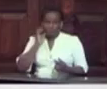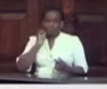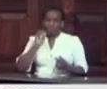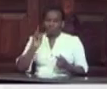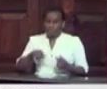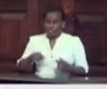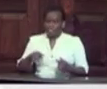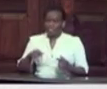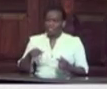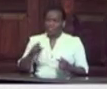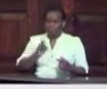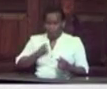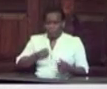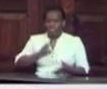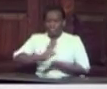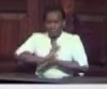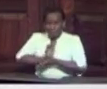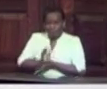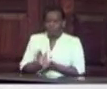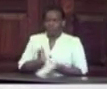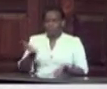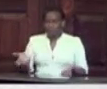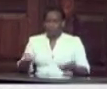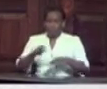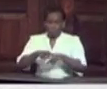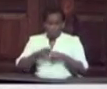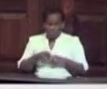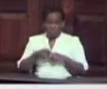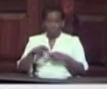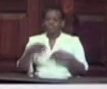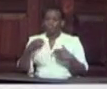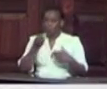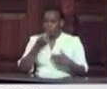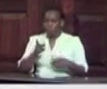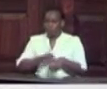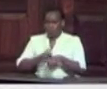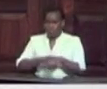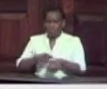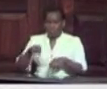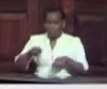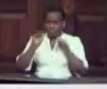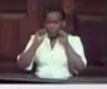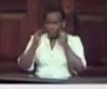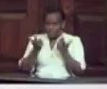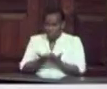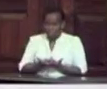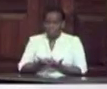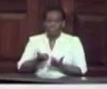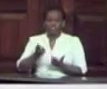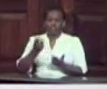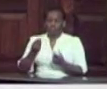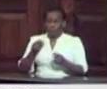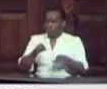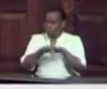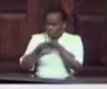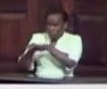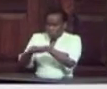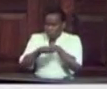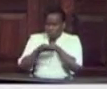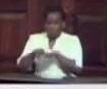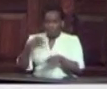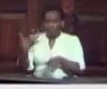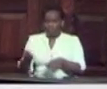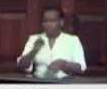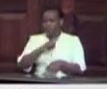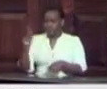era de tamanha crueldade. Por isso, em boa hora, essa casa, de forma unânime,